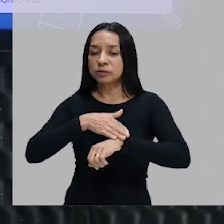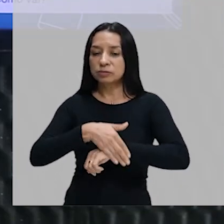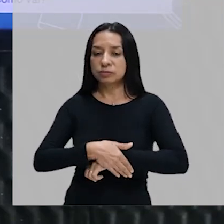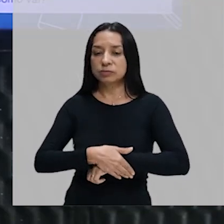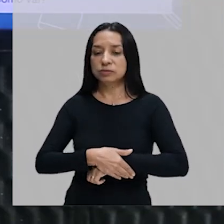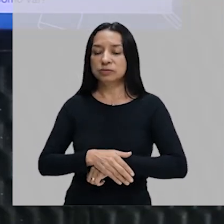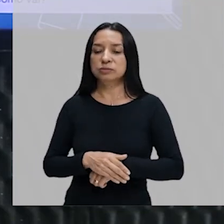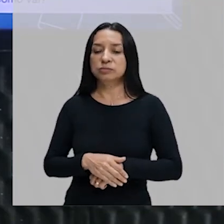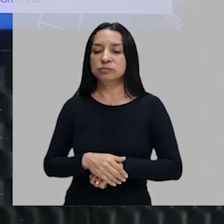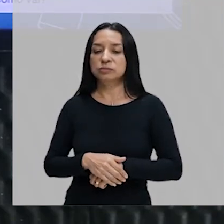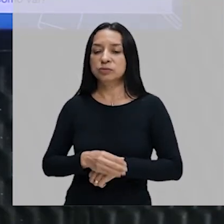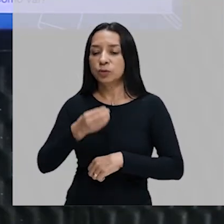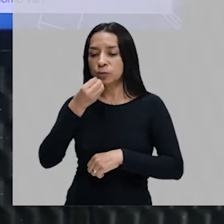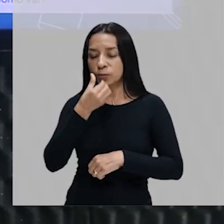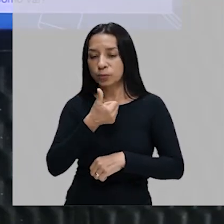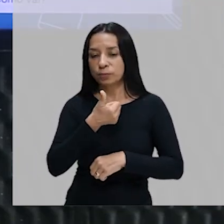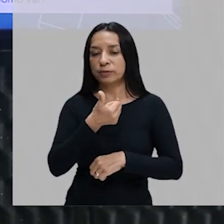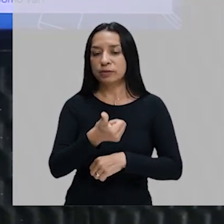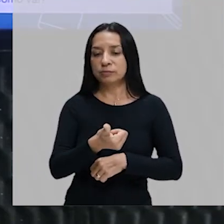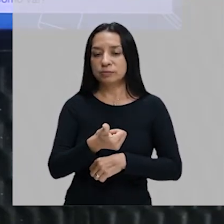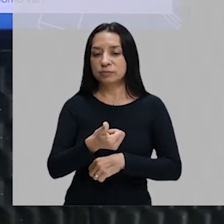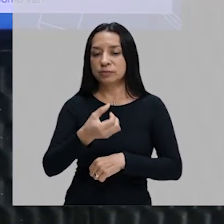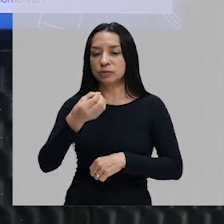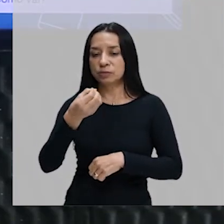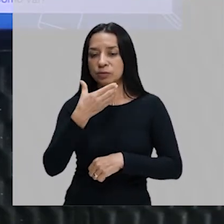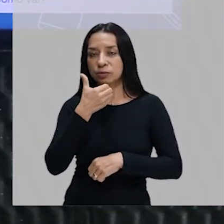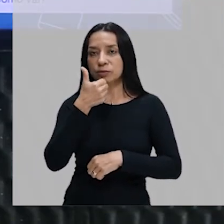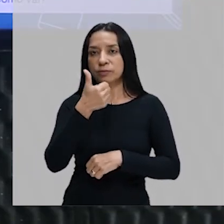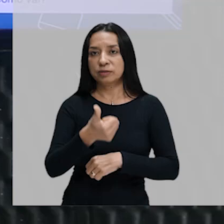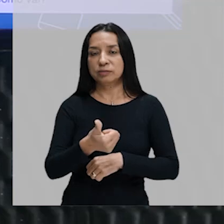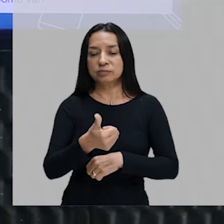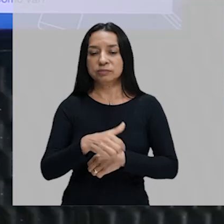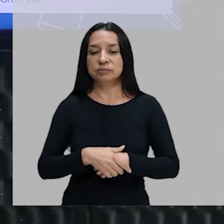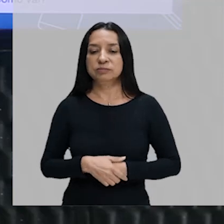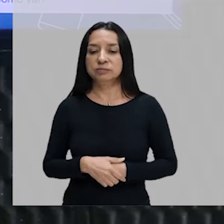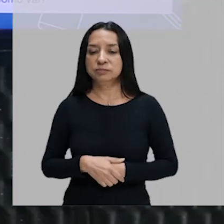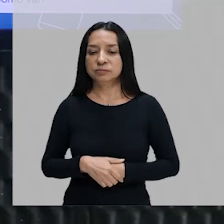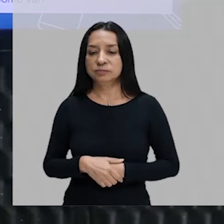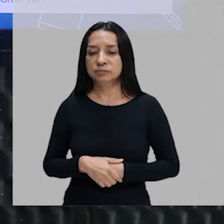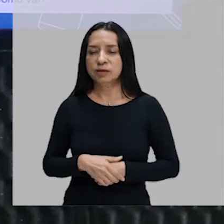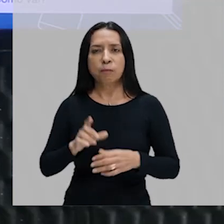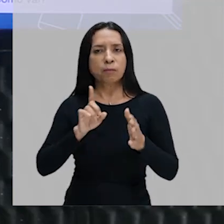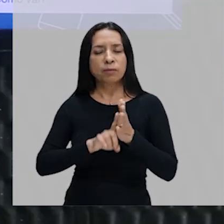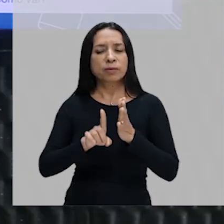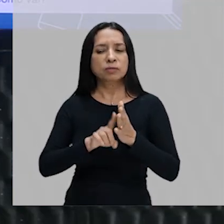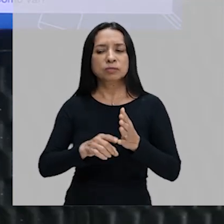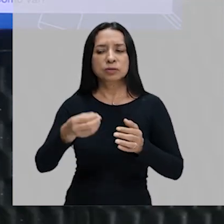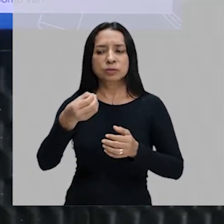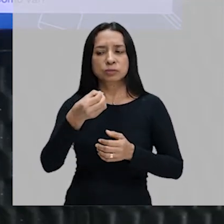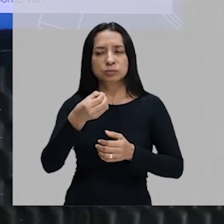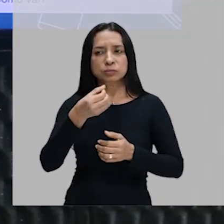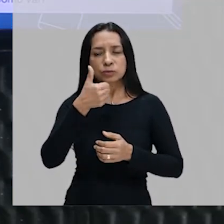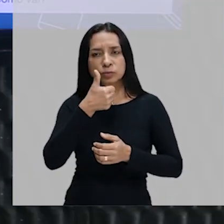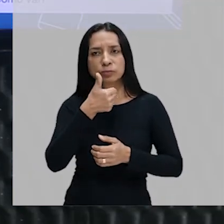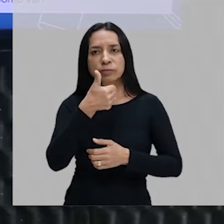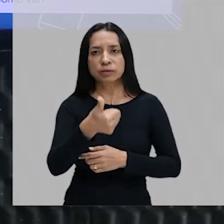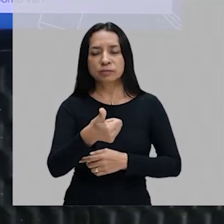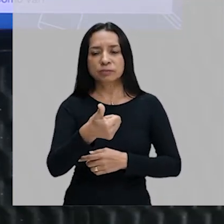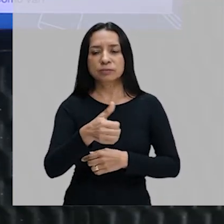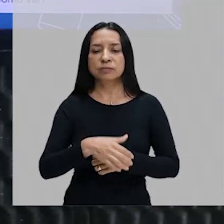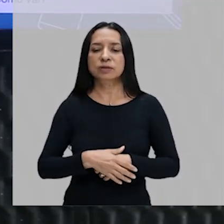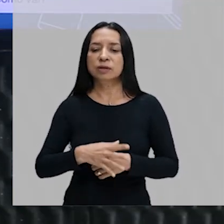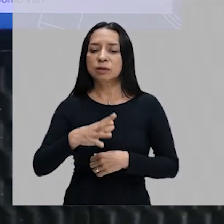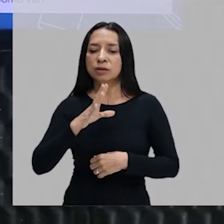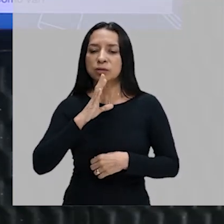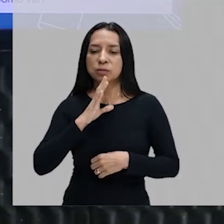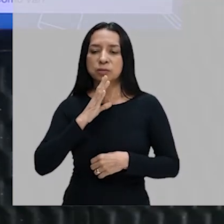Todo bien, né? Que é uma pergunta. Então, todo bien? Eu conheci